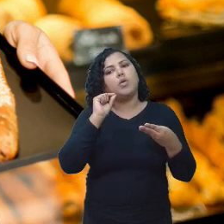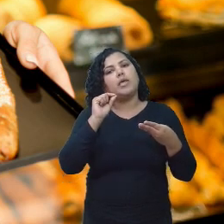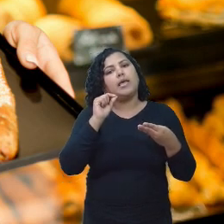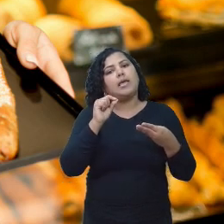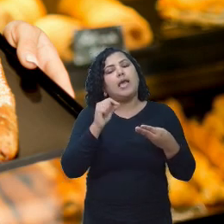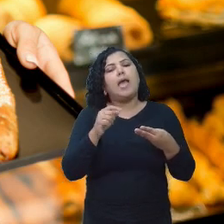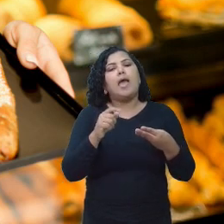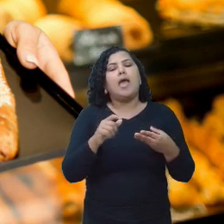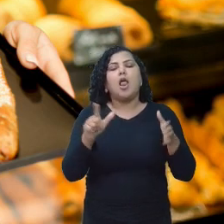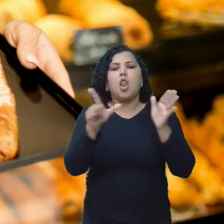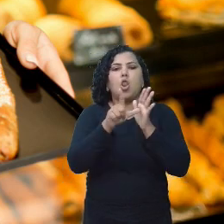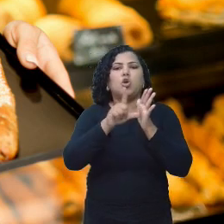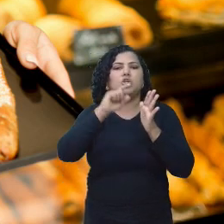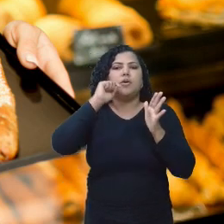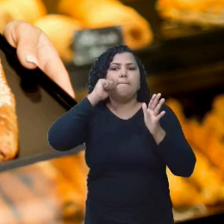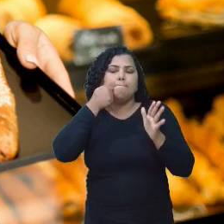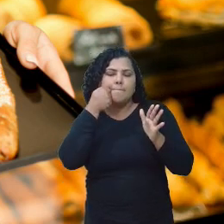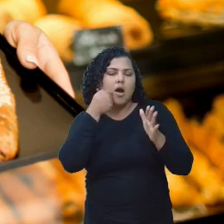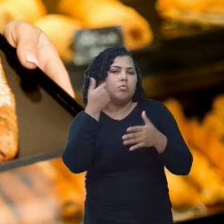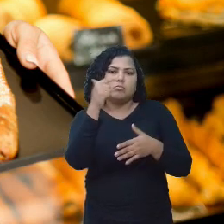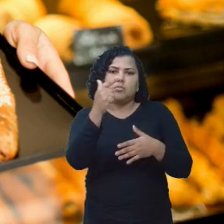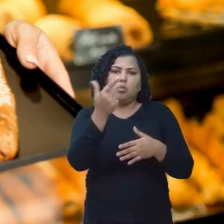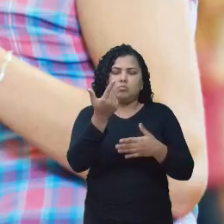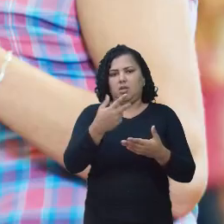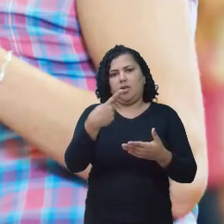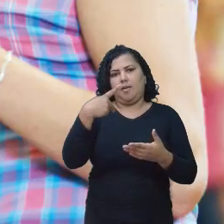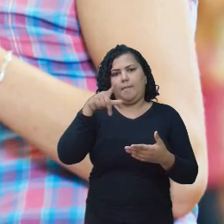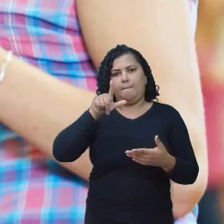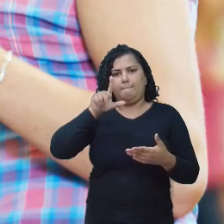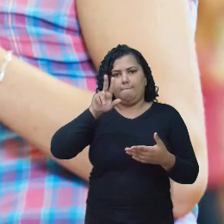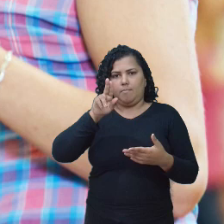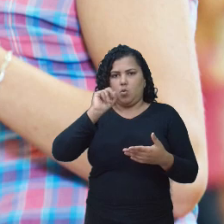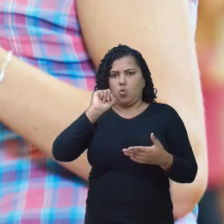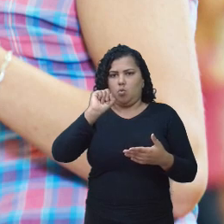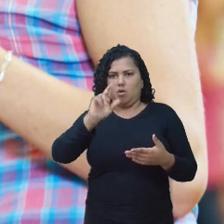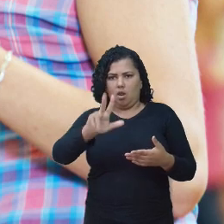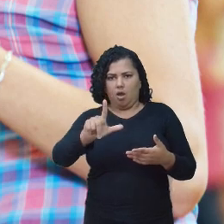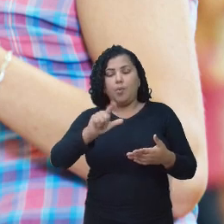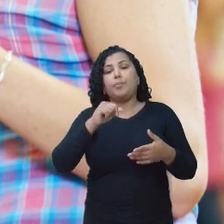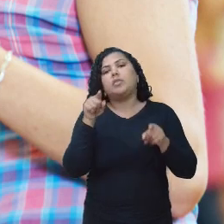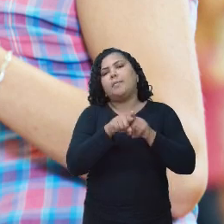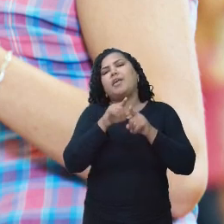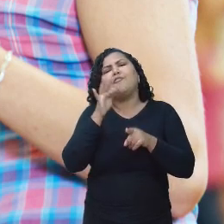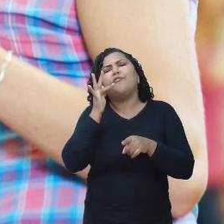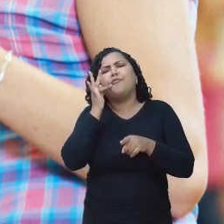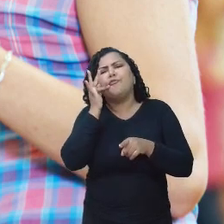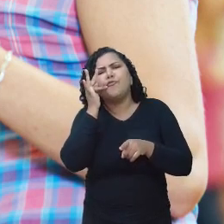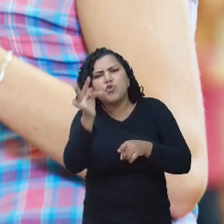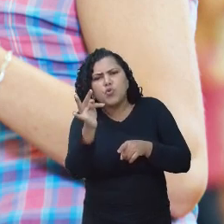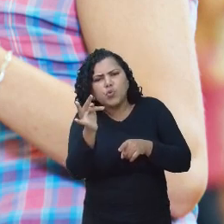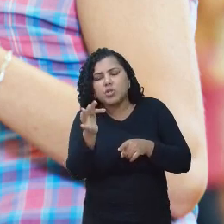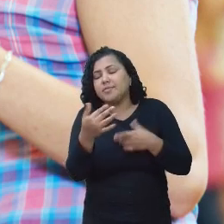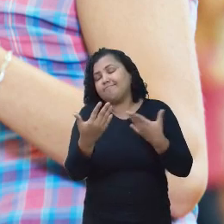da padaria do supermercado. Então, essas palavras não têm plural. Fruit,